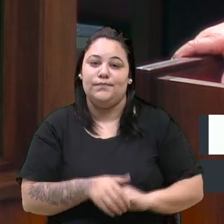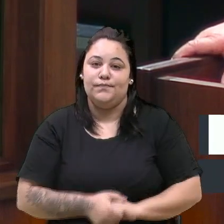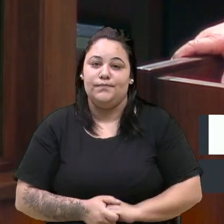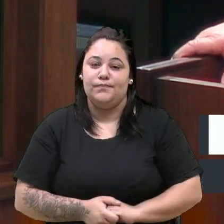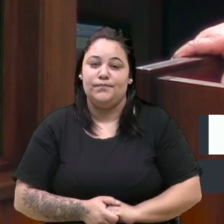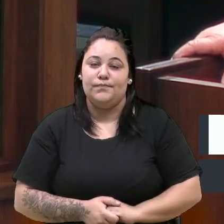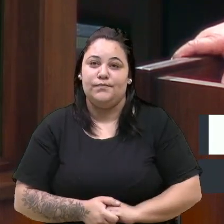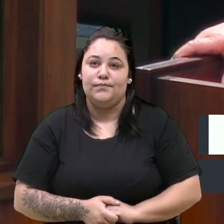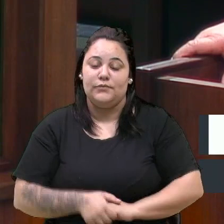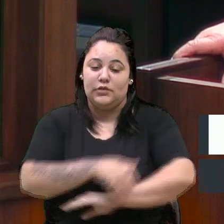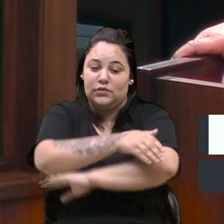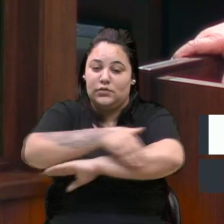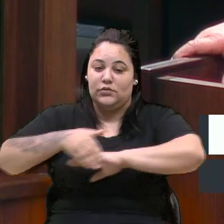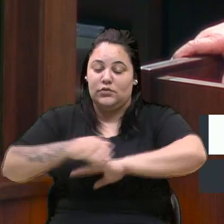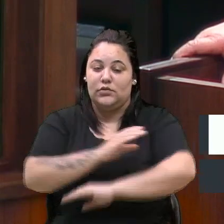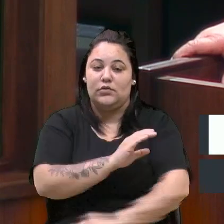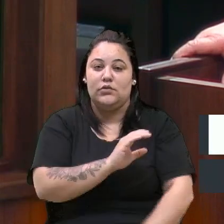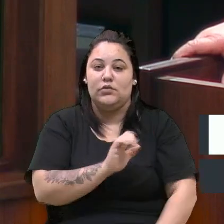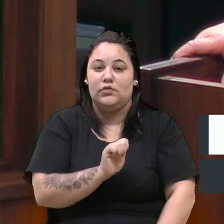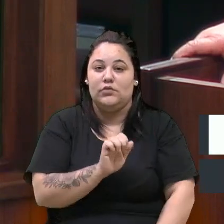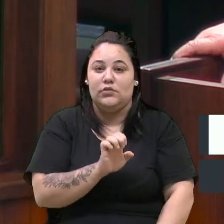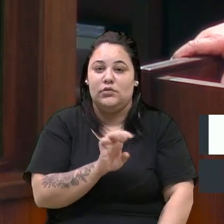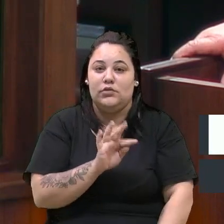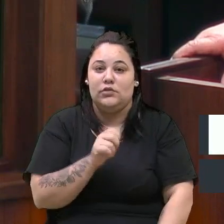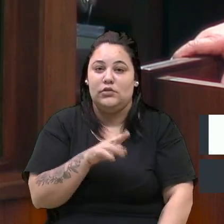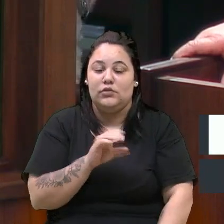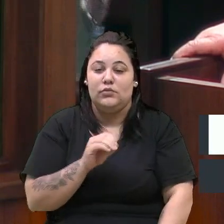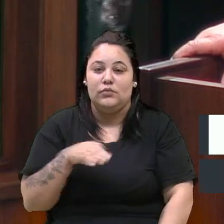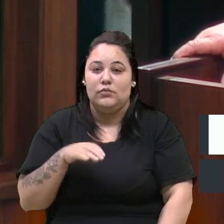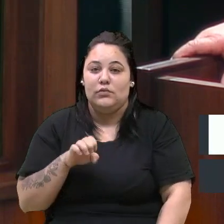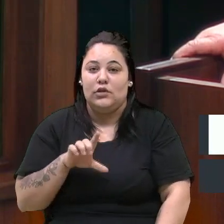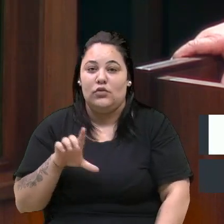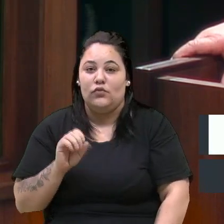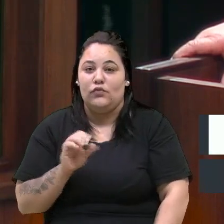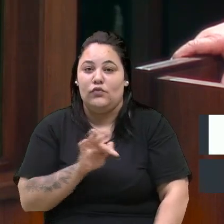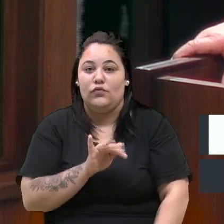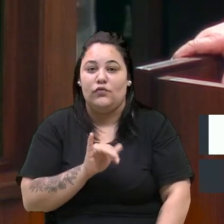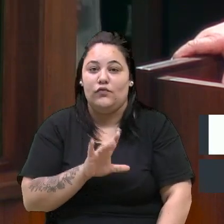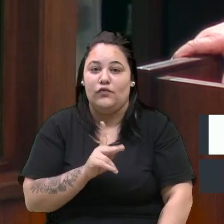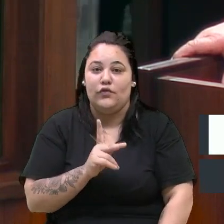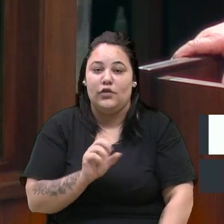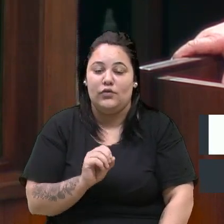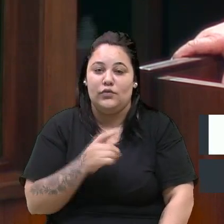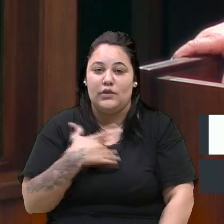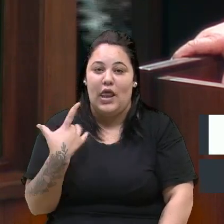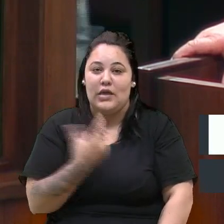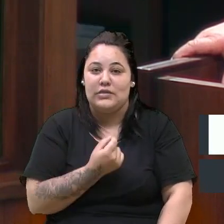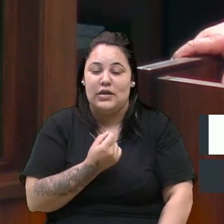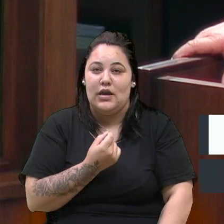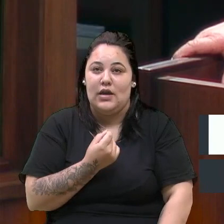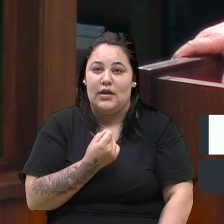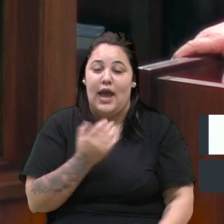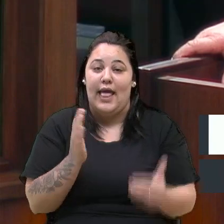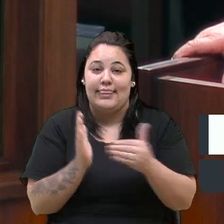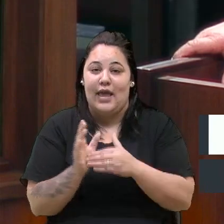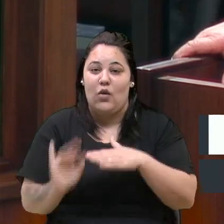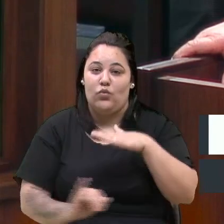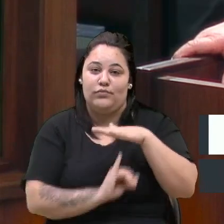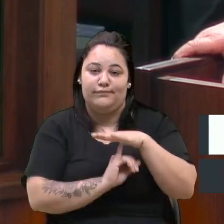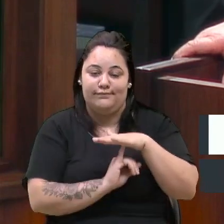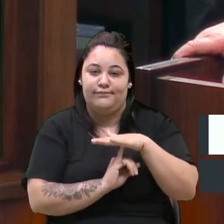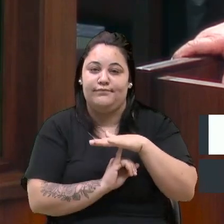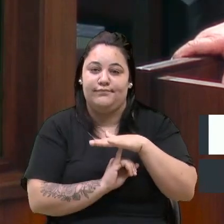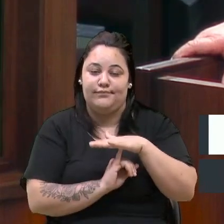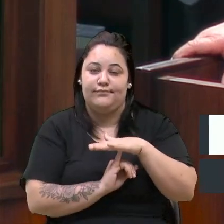na Caetano Melo Filho, uma rua que sai do Fátima abaixo, vai até o Instituto Federal,